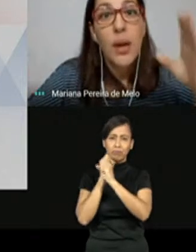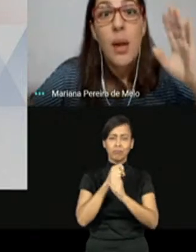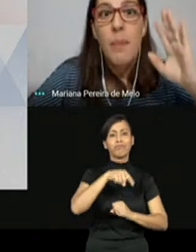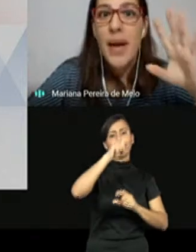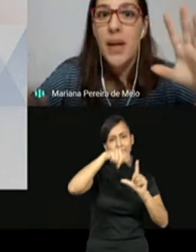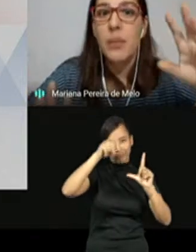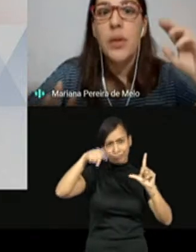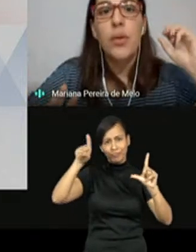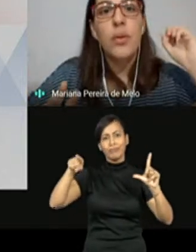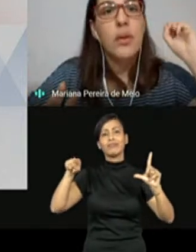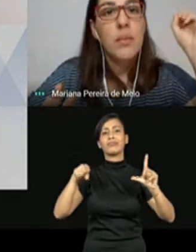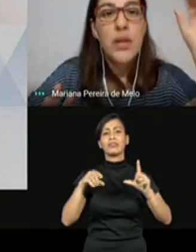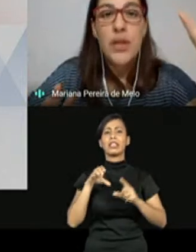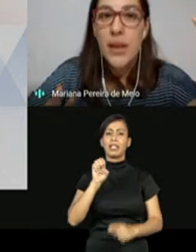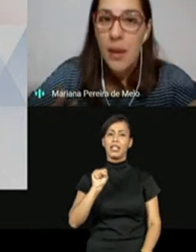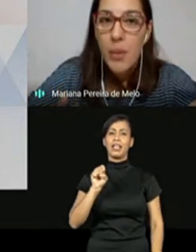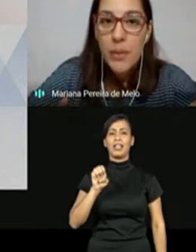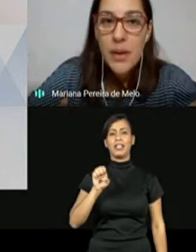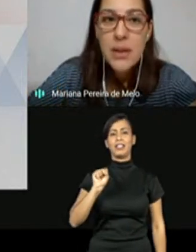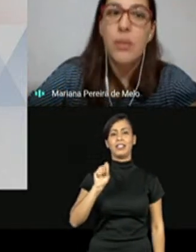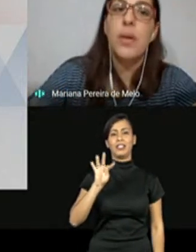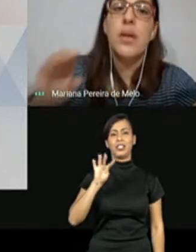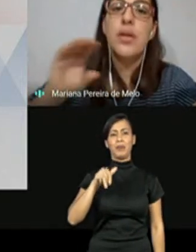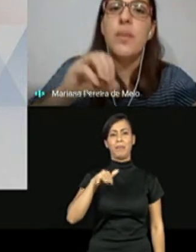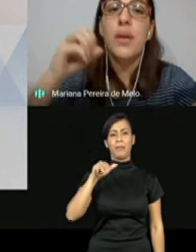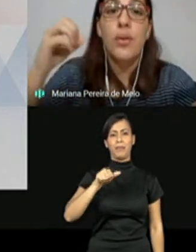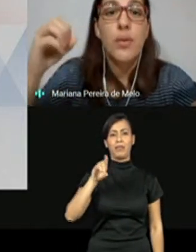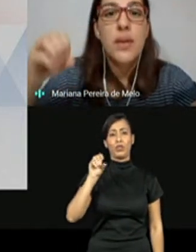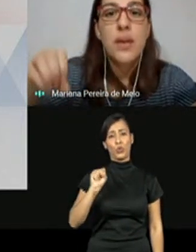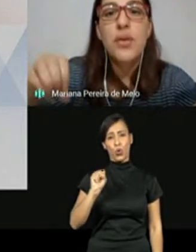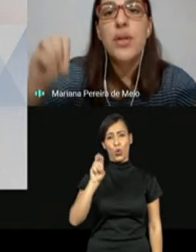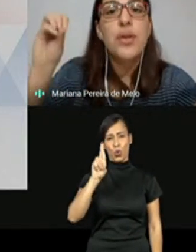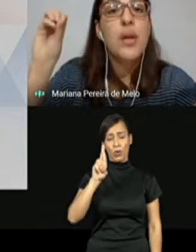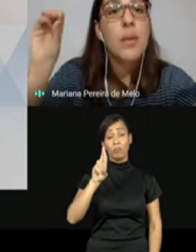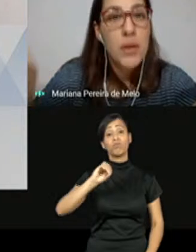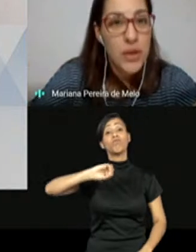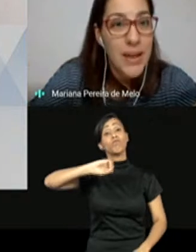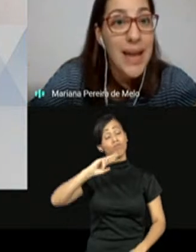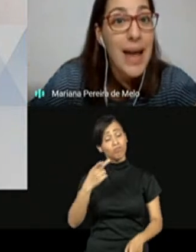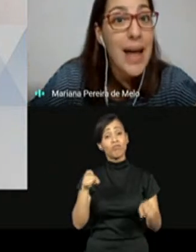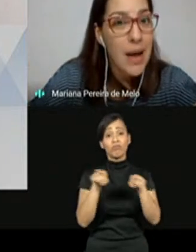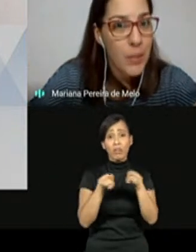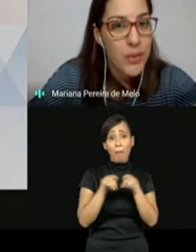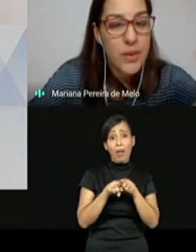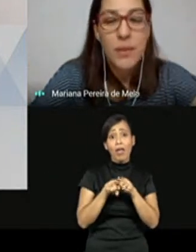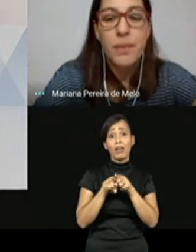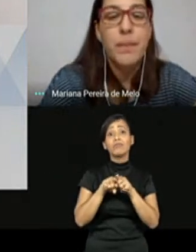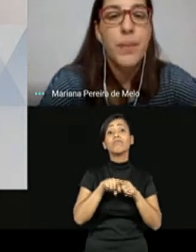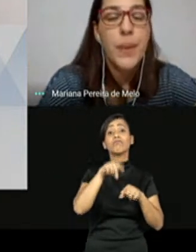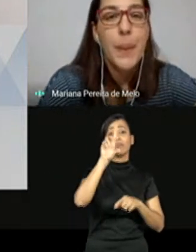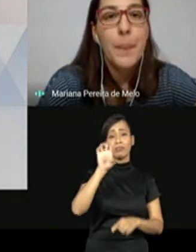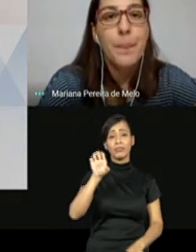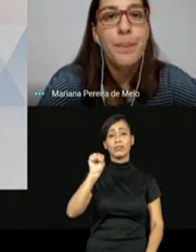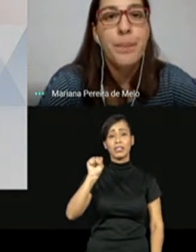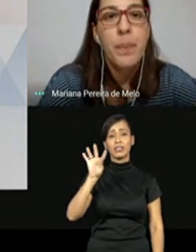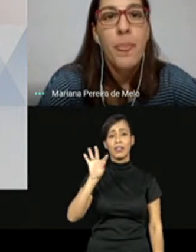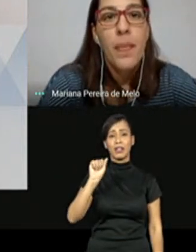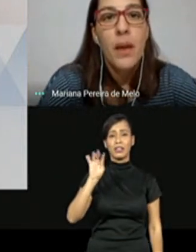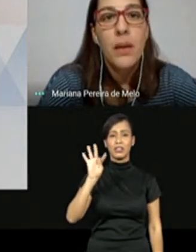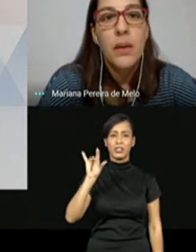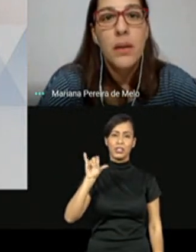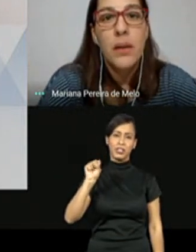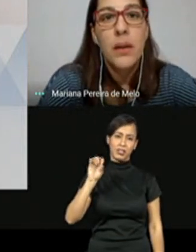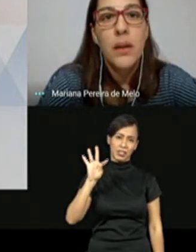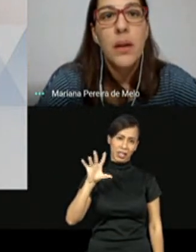lembrando, parâmetro, medida da população, estimador ou estatística, medida da amostra. Tá?